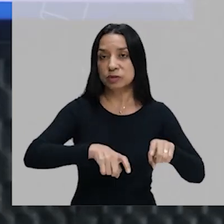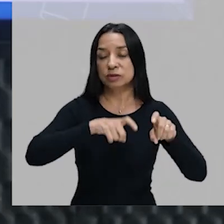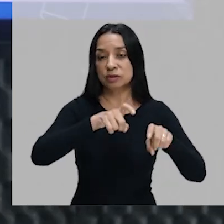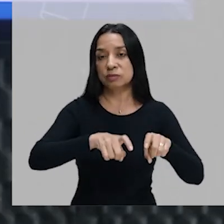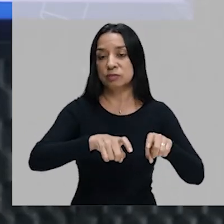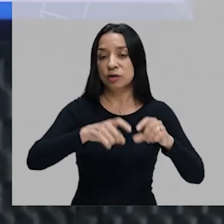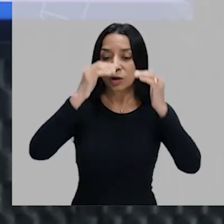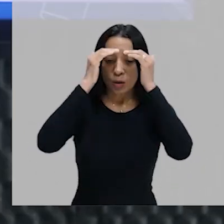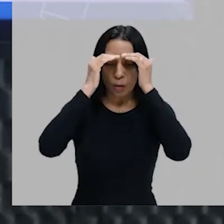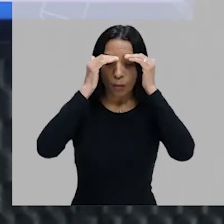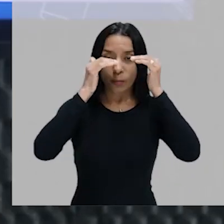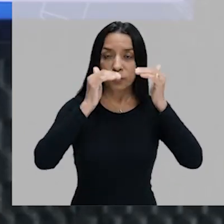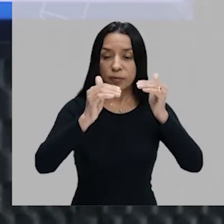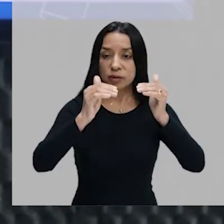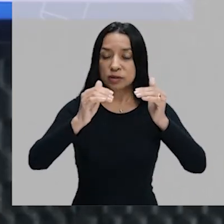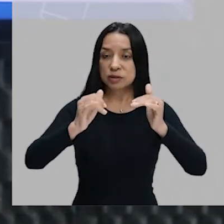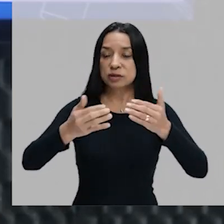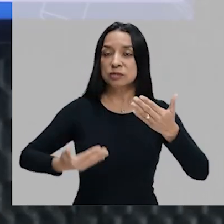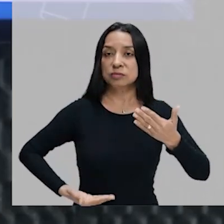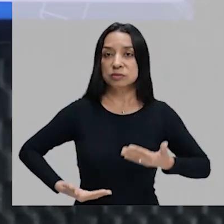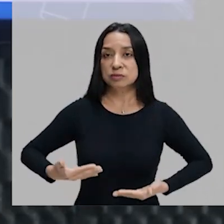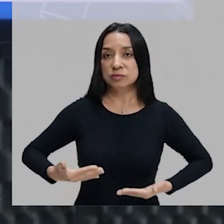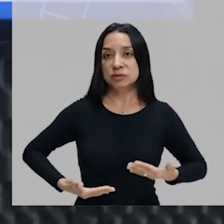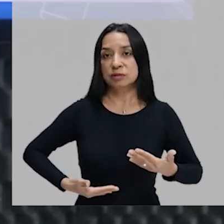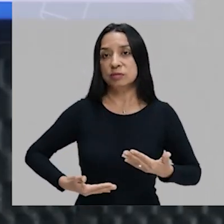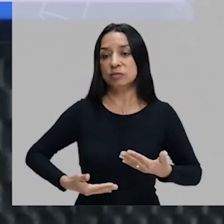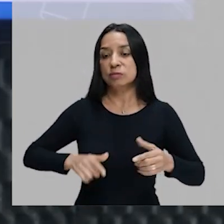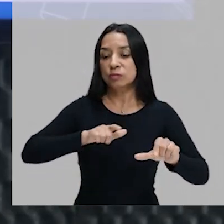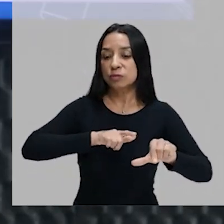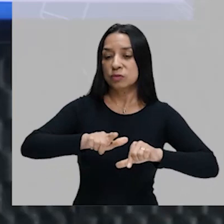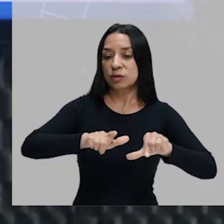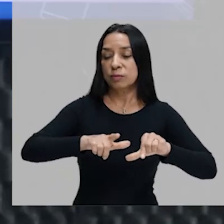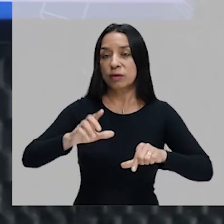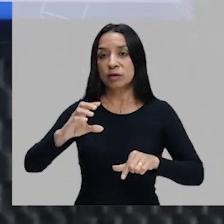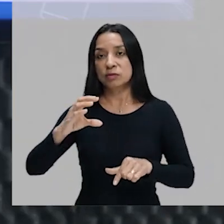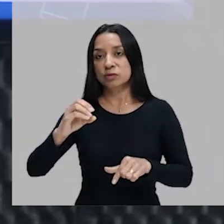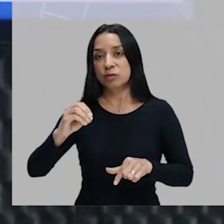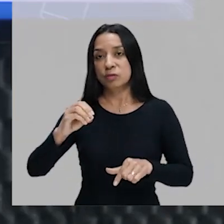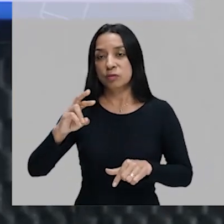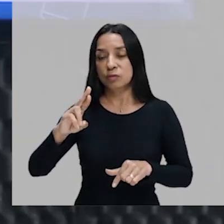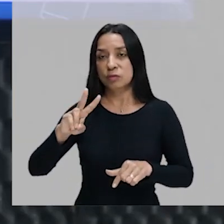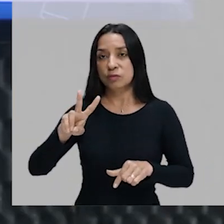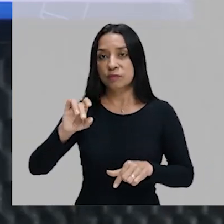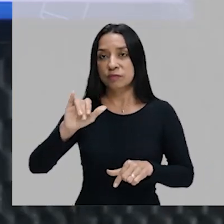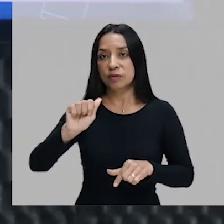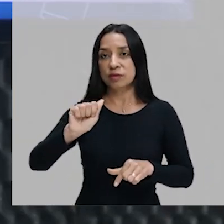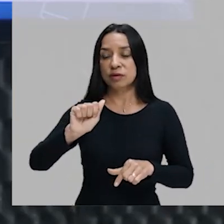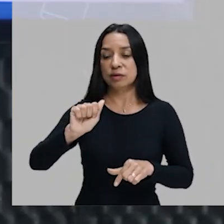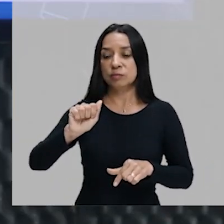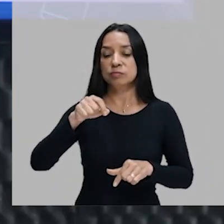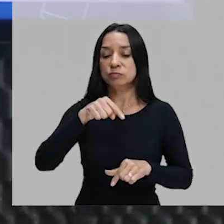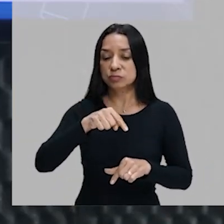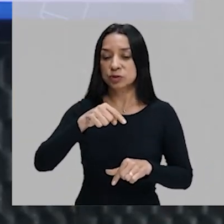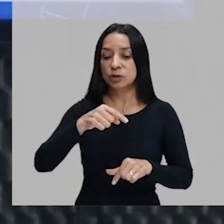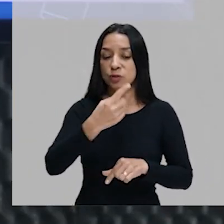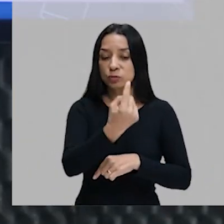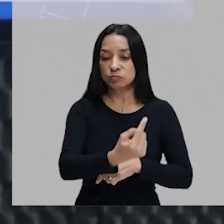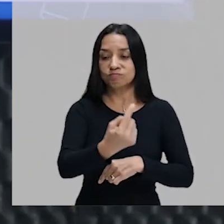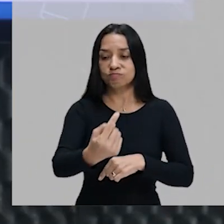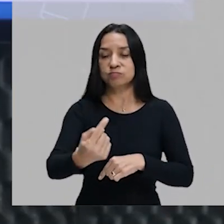uma servidão através do trabalho compulsório chamado corvéia. Então, esses camponeses, eles